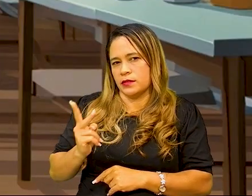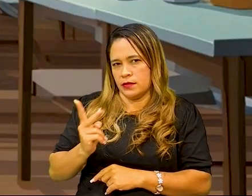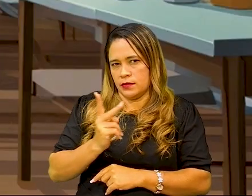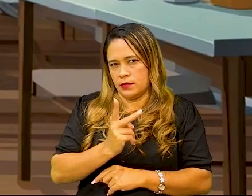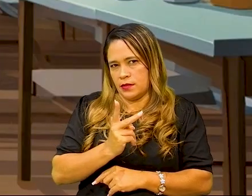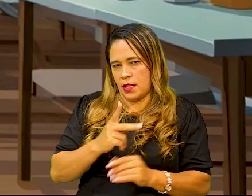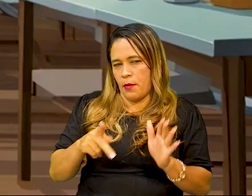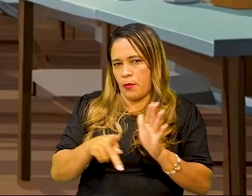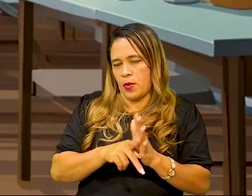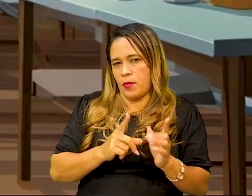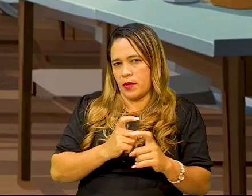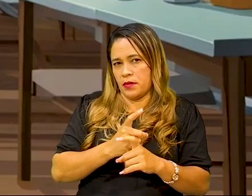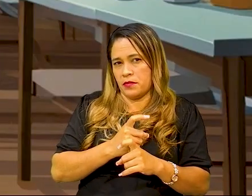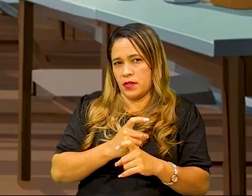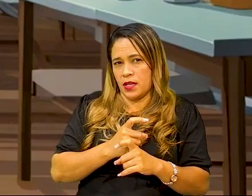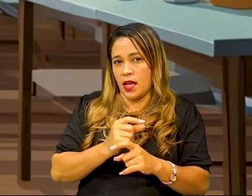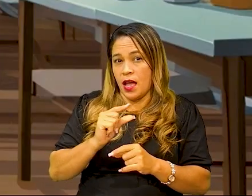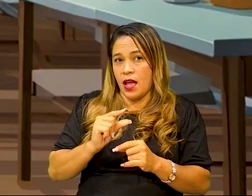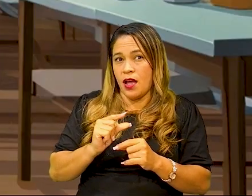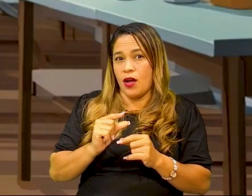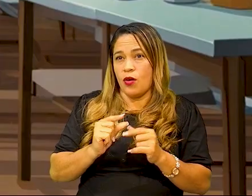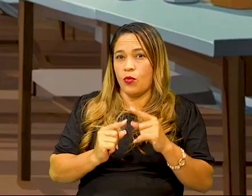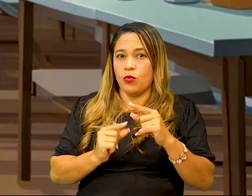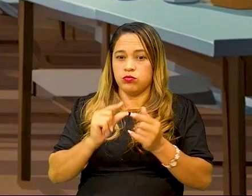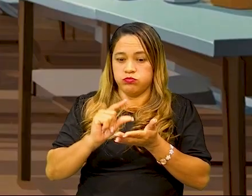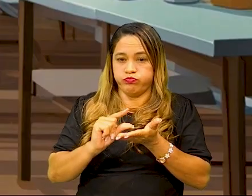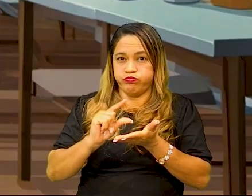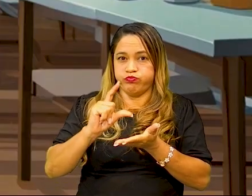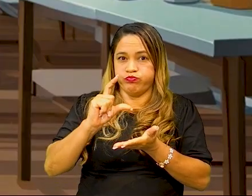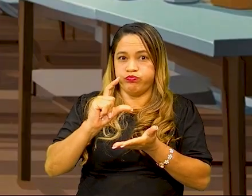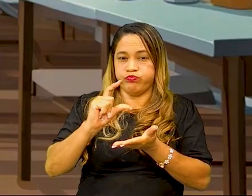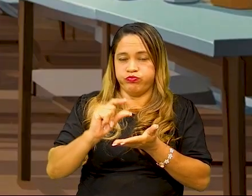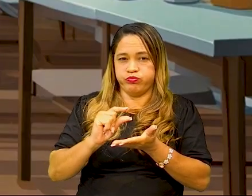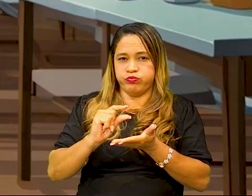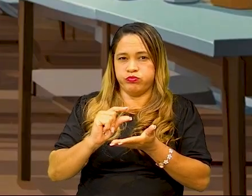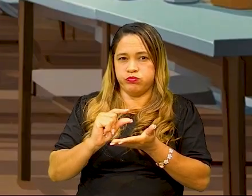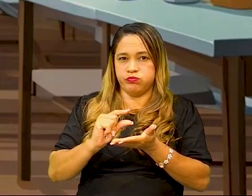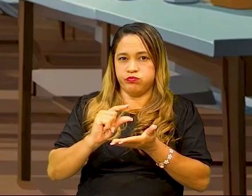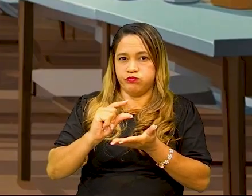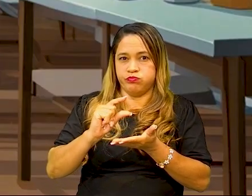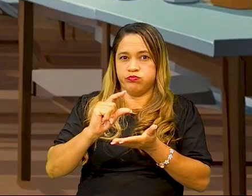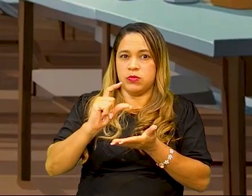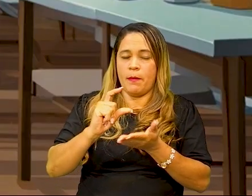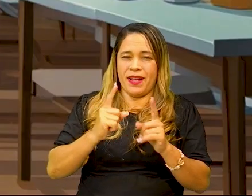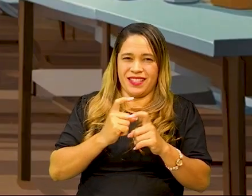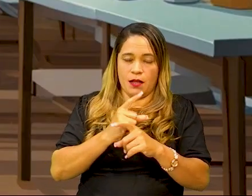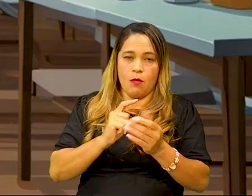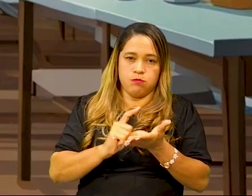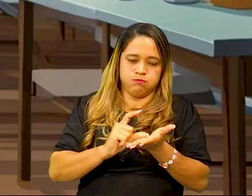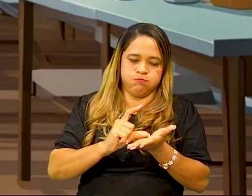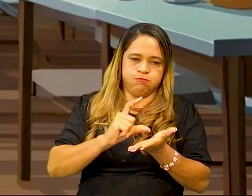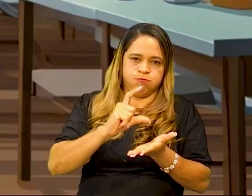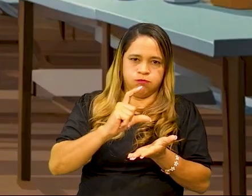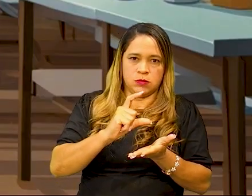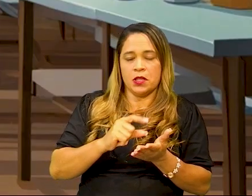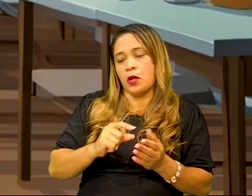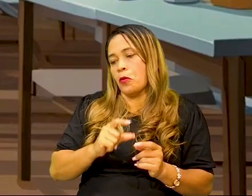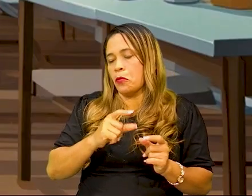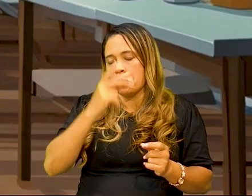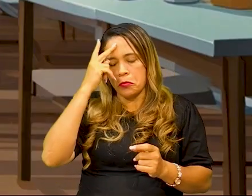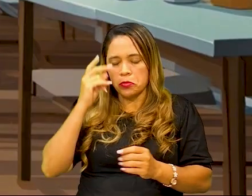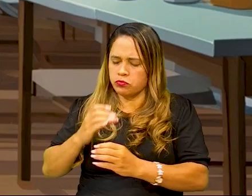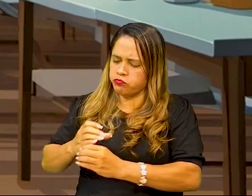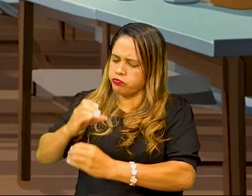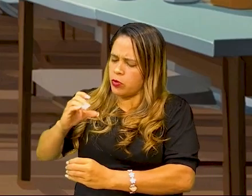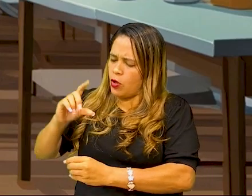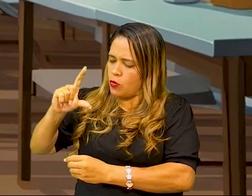própria bactéria? A concentração. A toxina da bactéria ela é altamente concentrada, obviamente. Os caras foram para o laboratório, reduziram